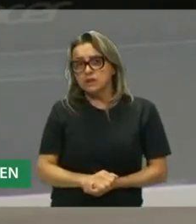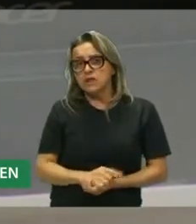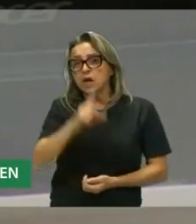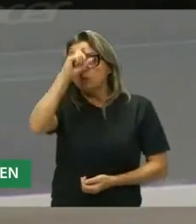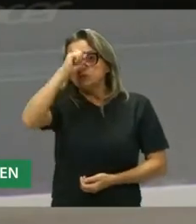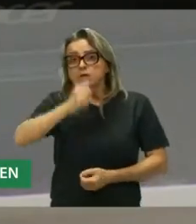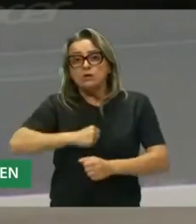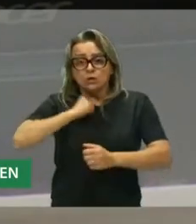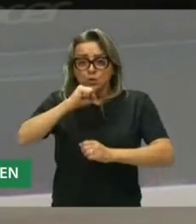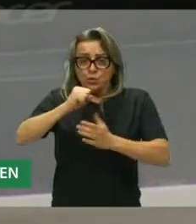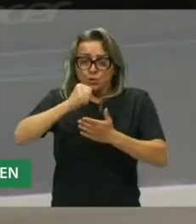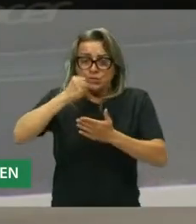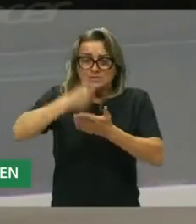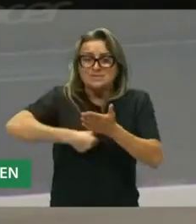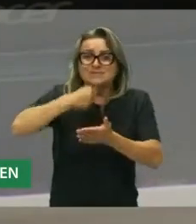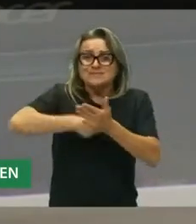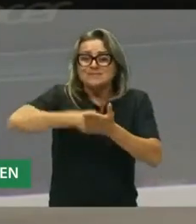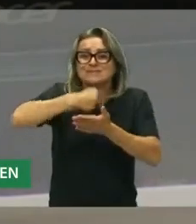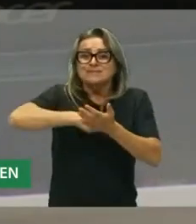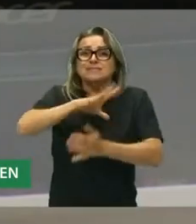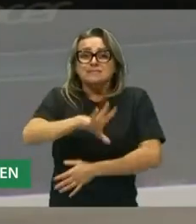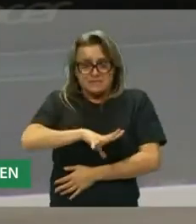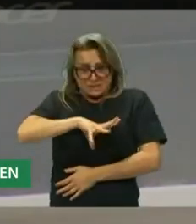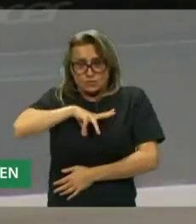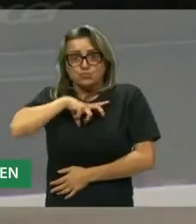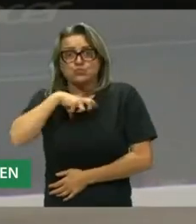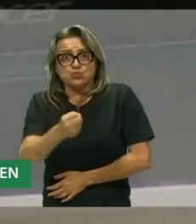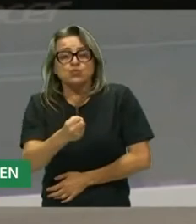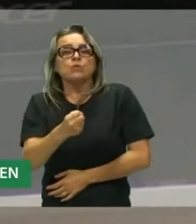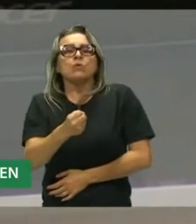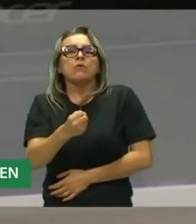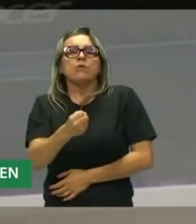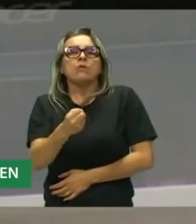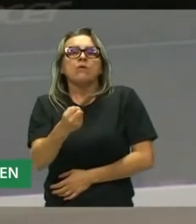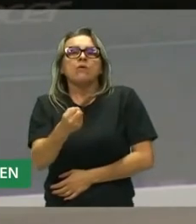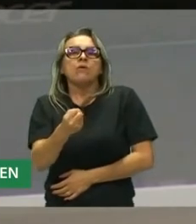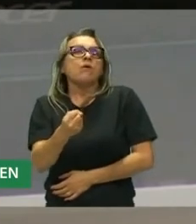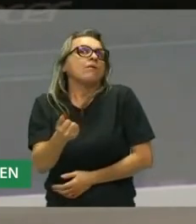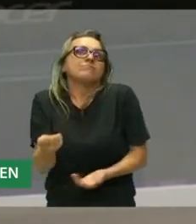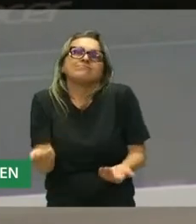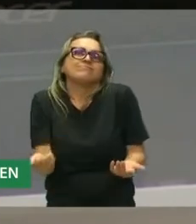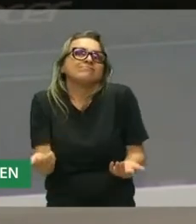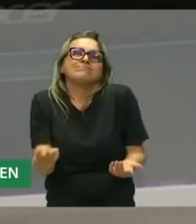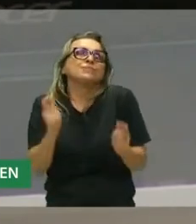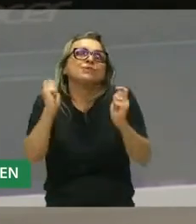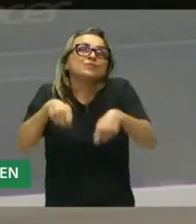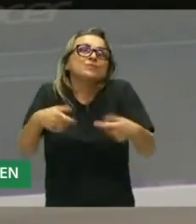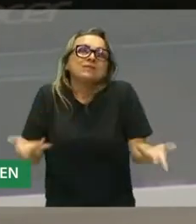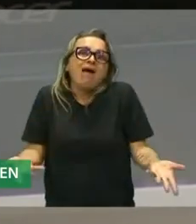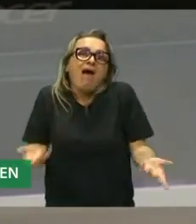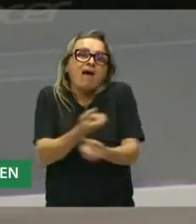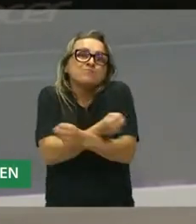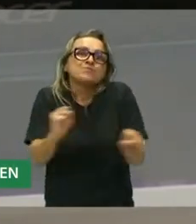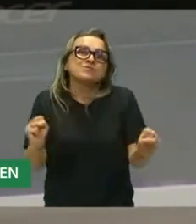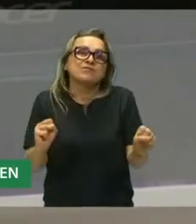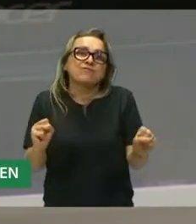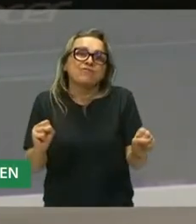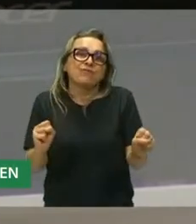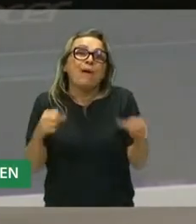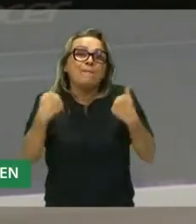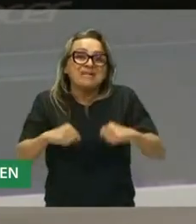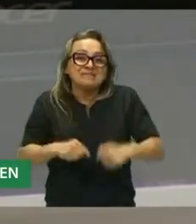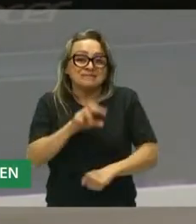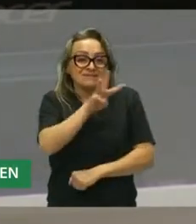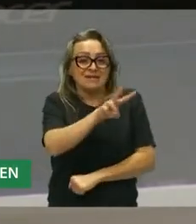de 3.500 leitos, em 350 leitos. Está fazendo um milagre, não é? Então, é isso que nós precisamos